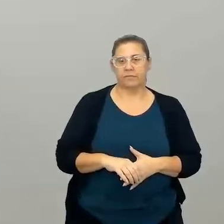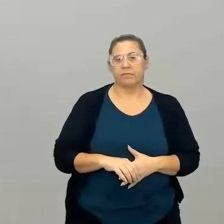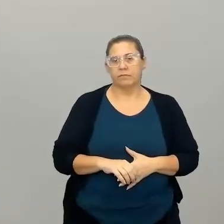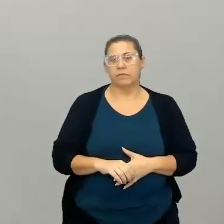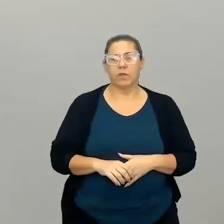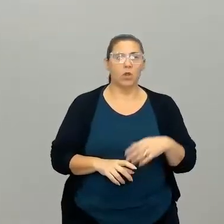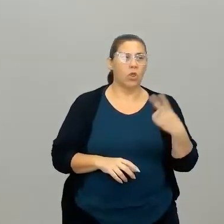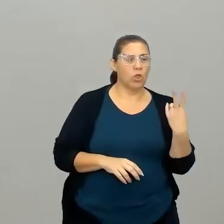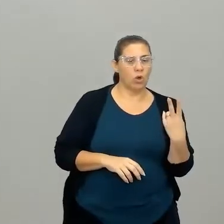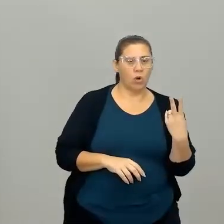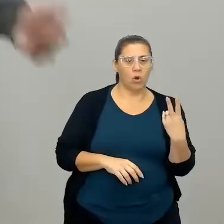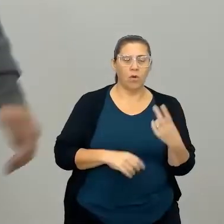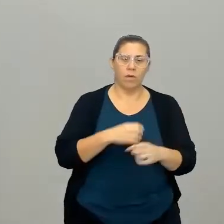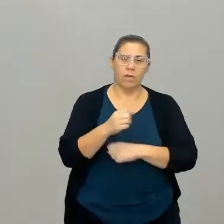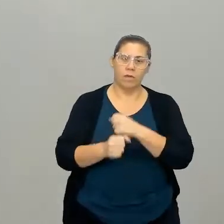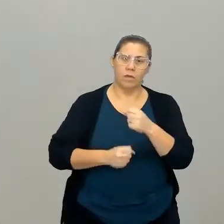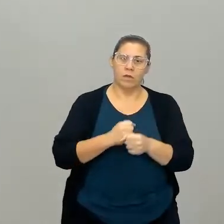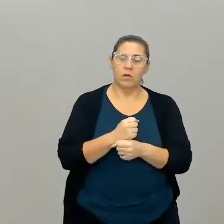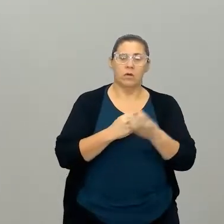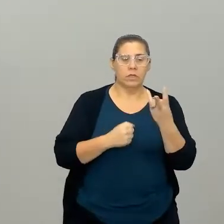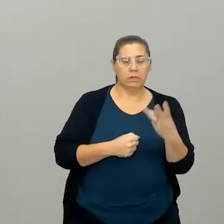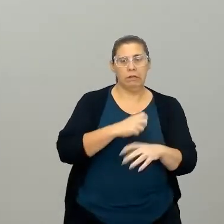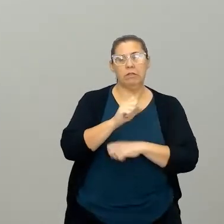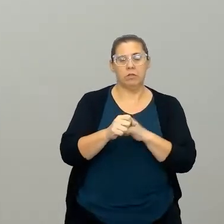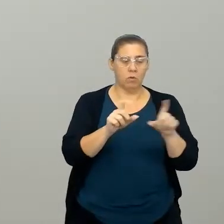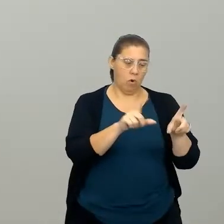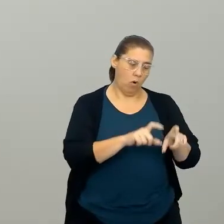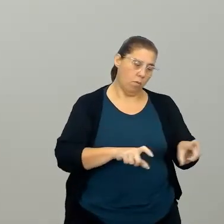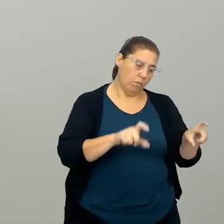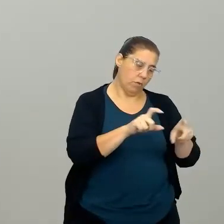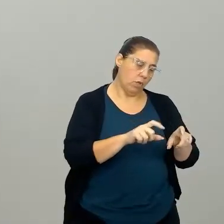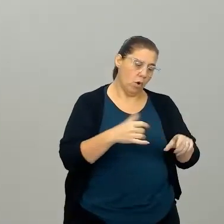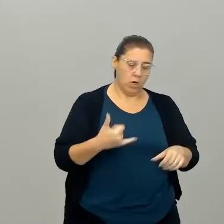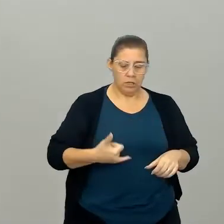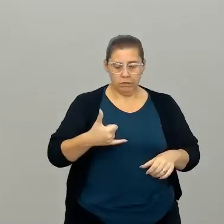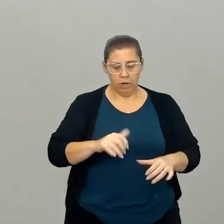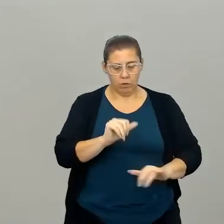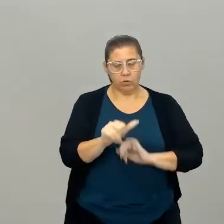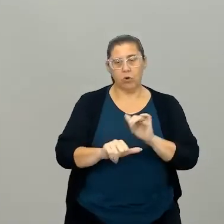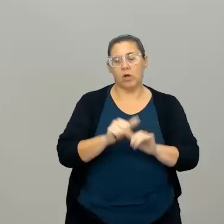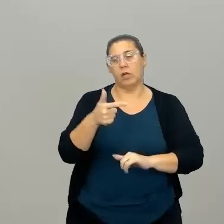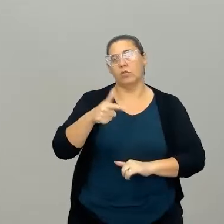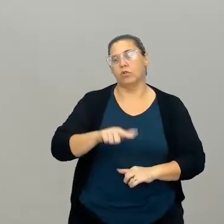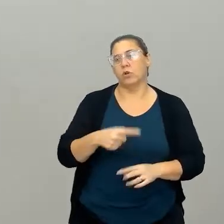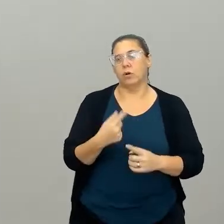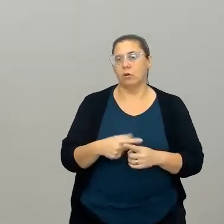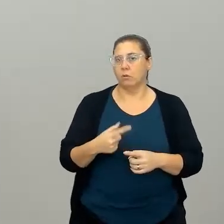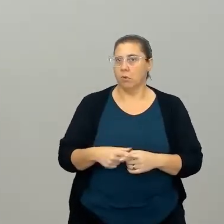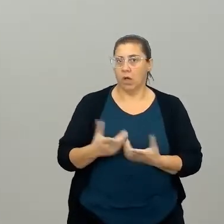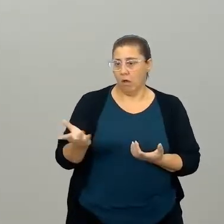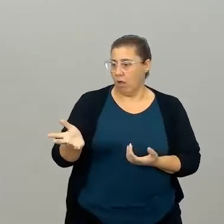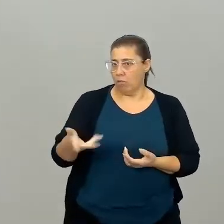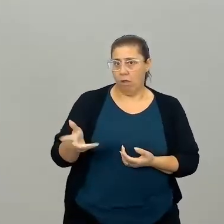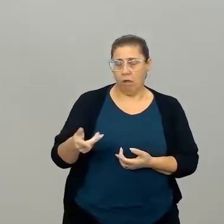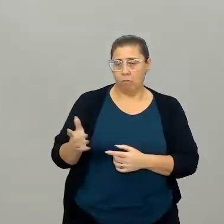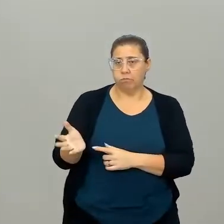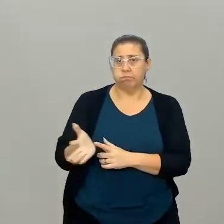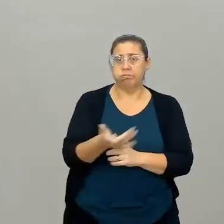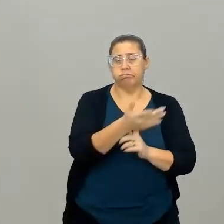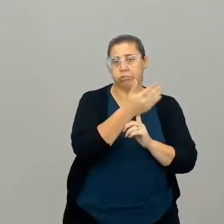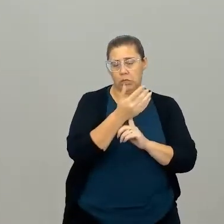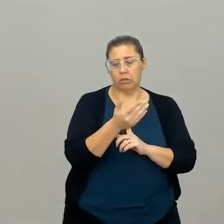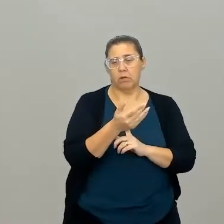Daqui 2, 3 anos a gente vai ter que trocar os aparelhos de novo. Né? Porque essa corrida tecnológica